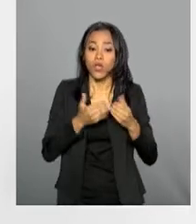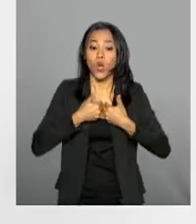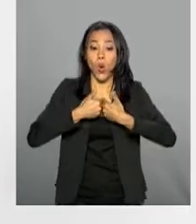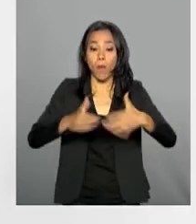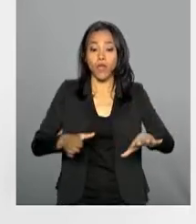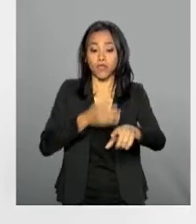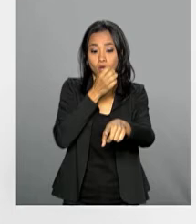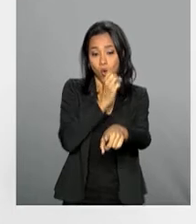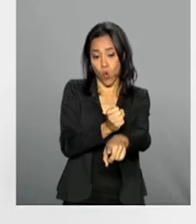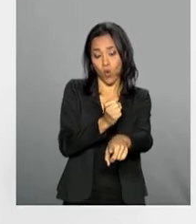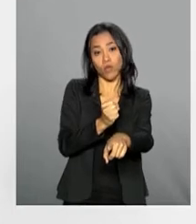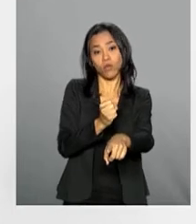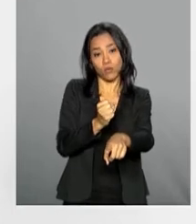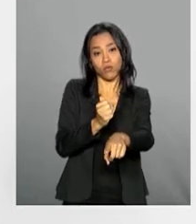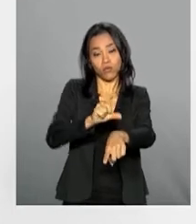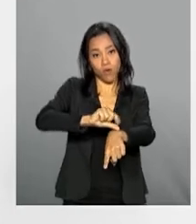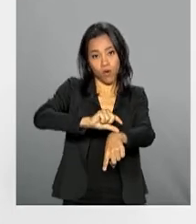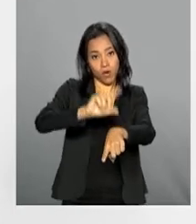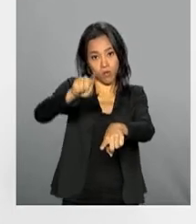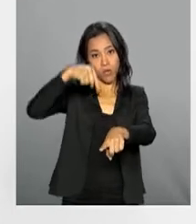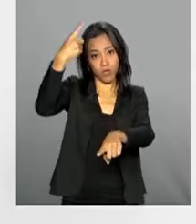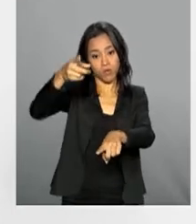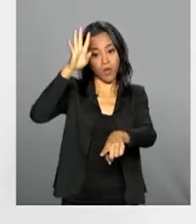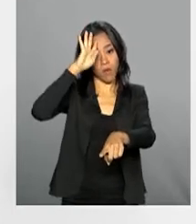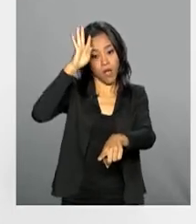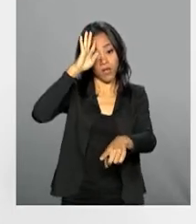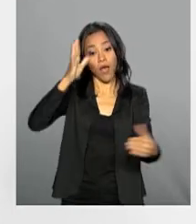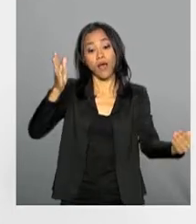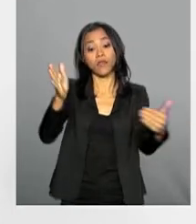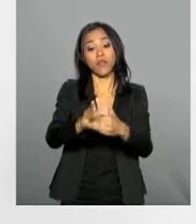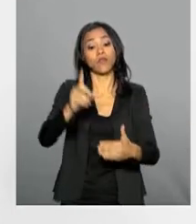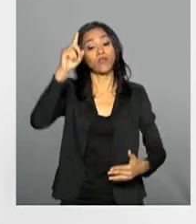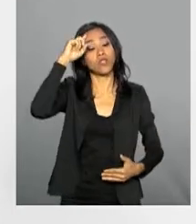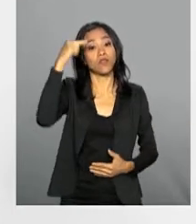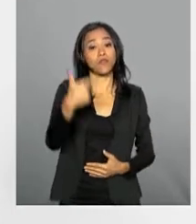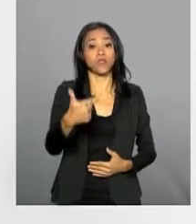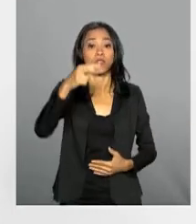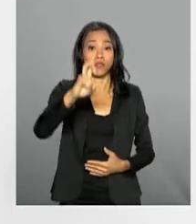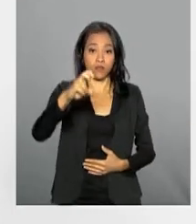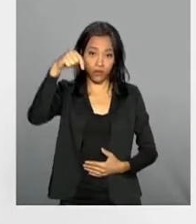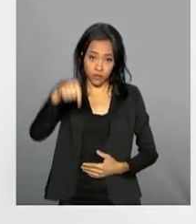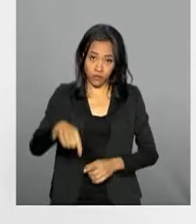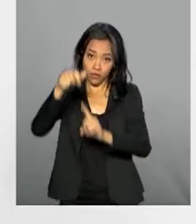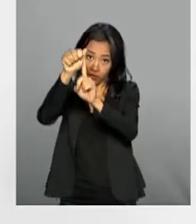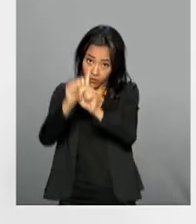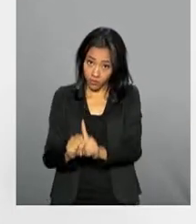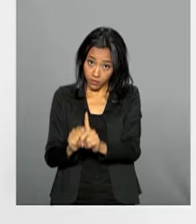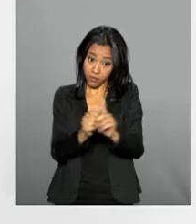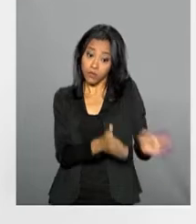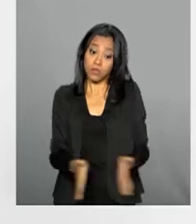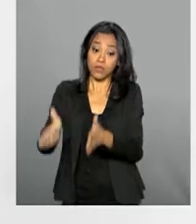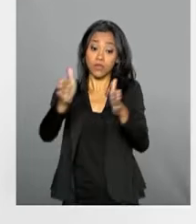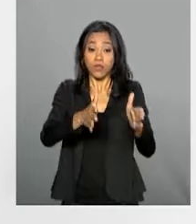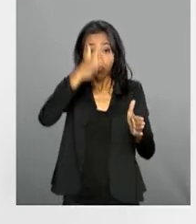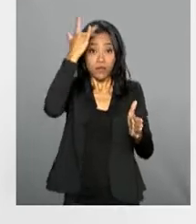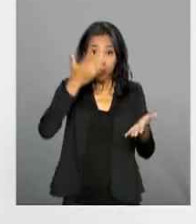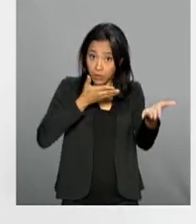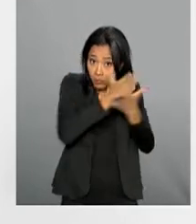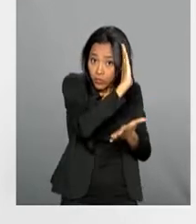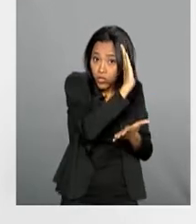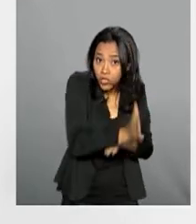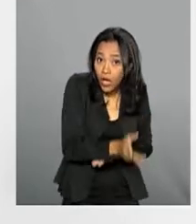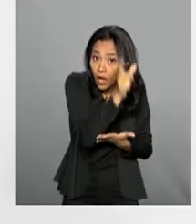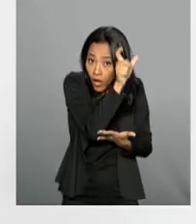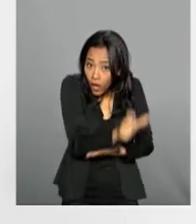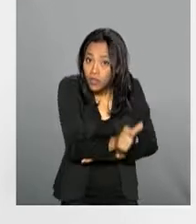horas da próxima quarta feira e seguem até o dia 25 deste mês os candidatos aprovados devem iniciar